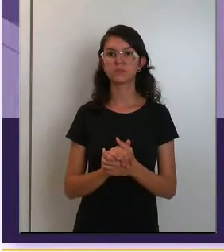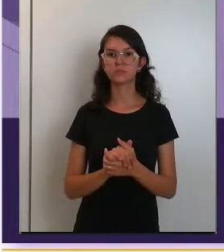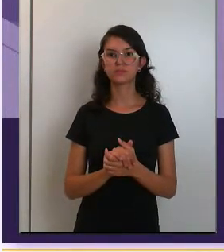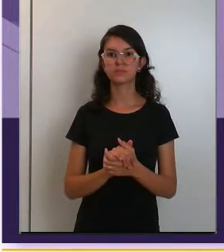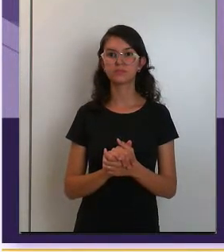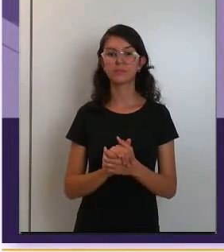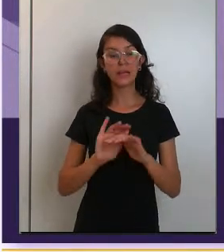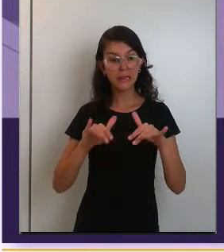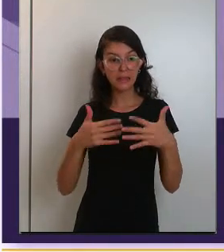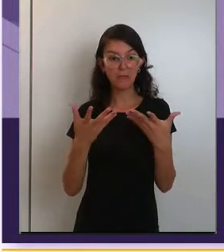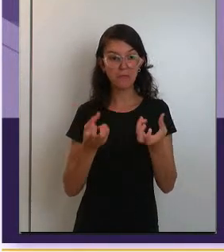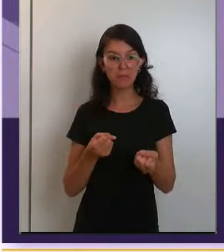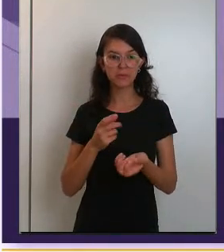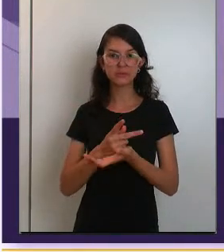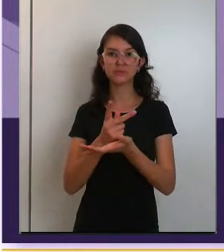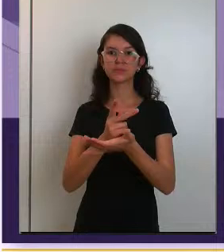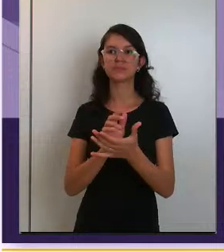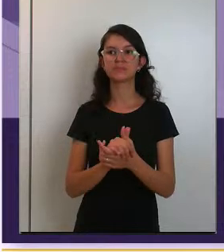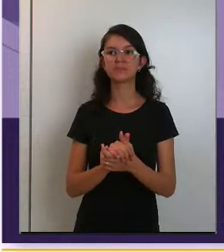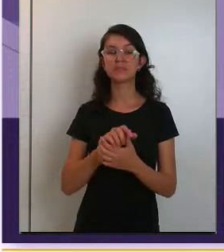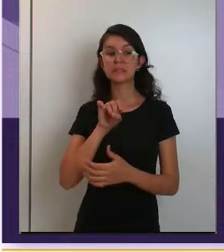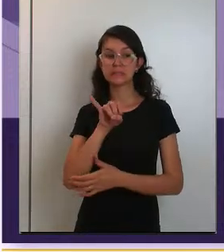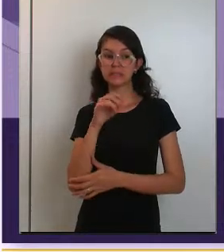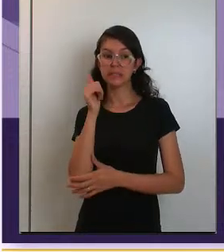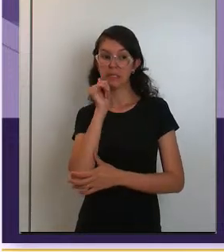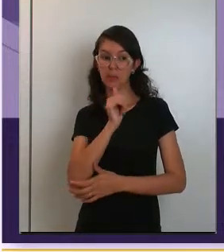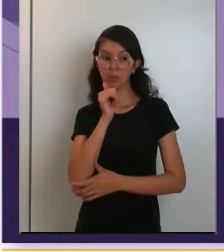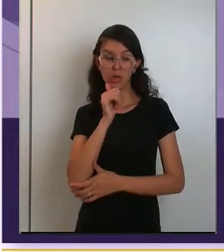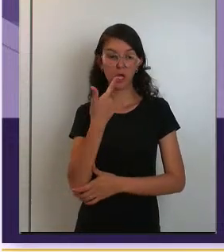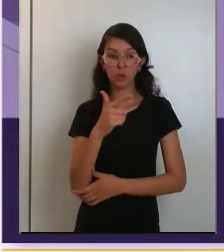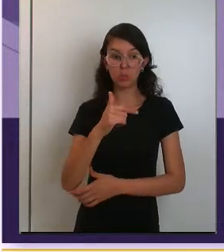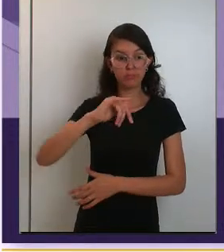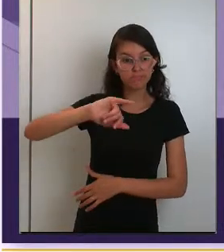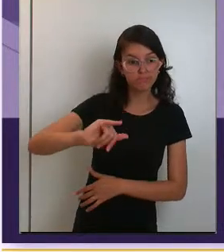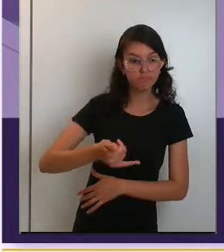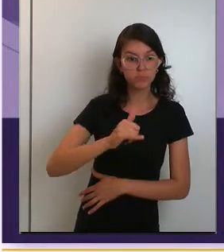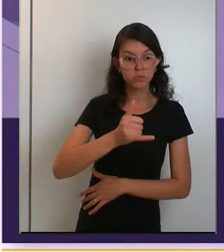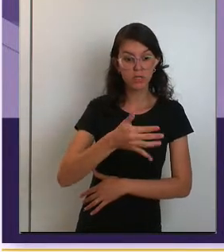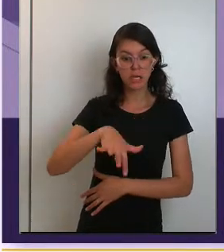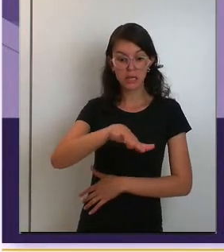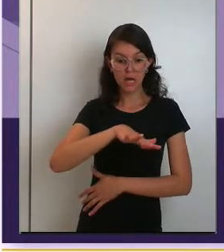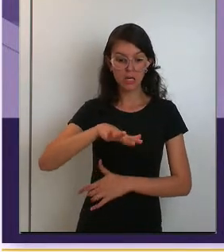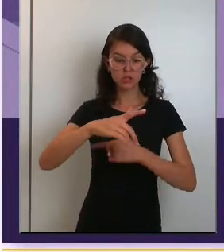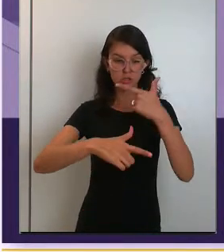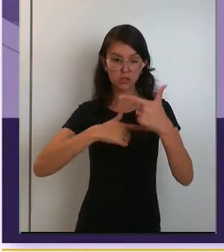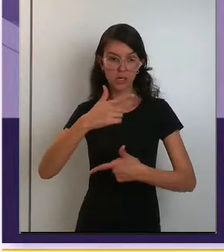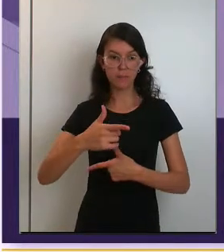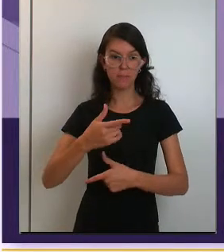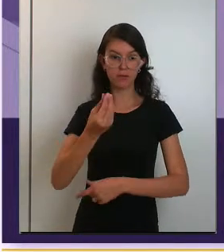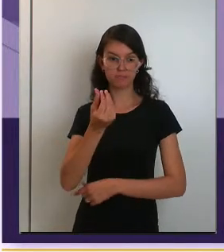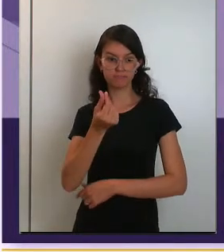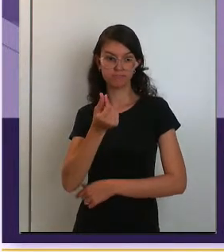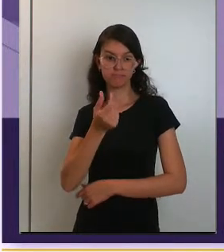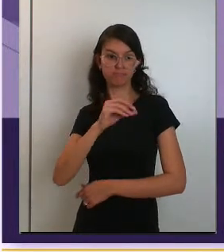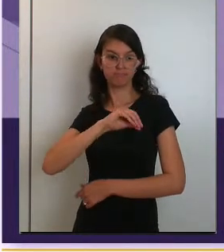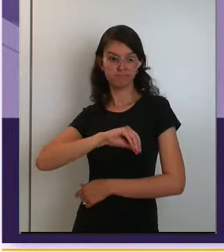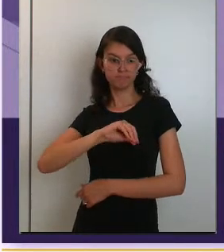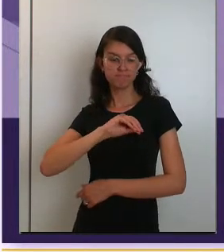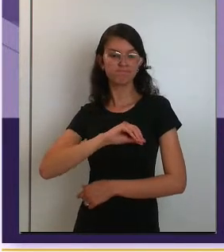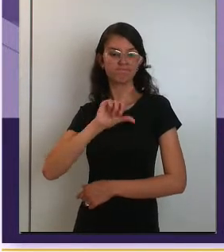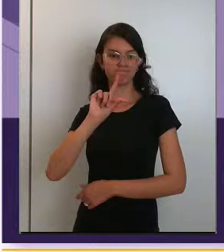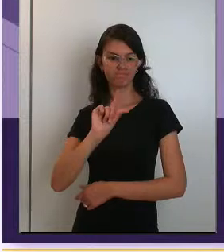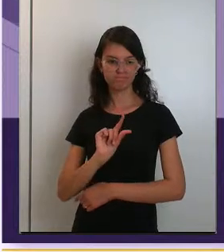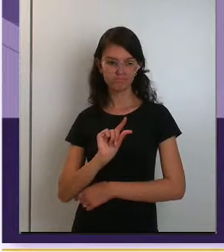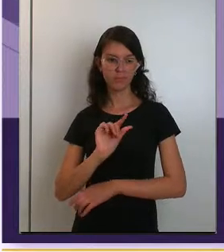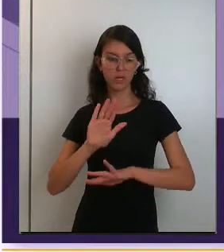Bom, vamos lá. Se as mulheres possuem menos oportunidades no mercado de trabalho e remunerações mais baixas, então